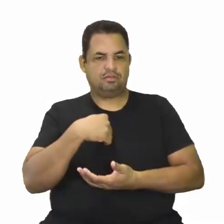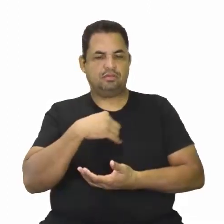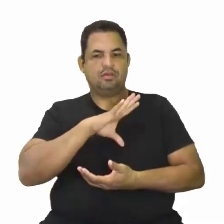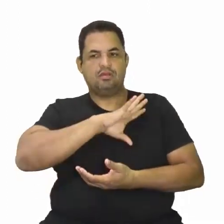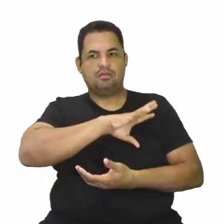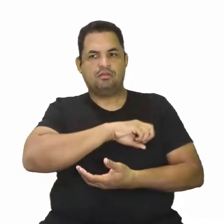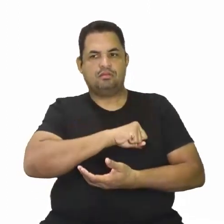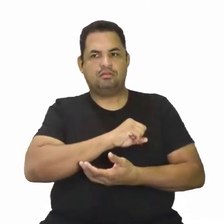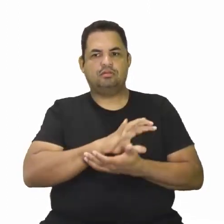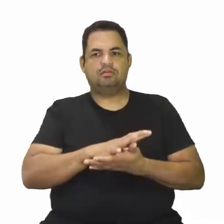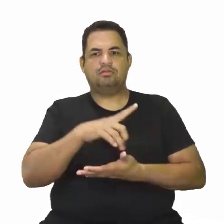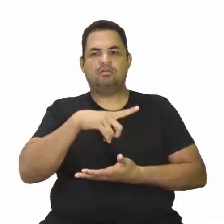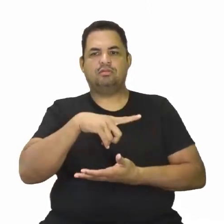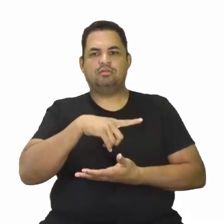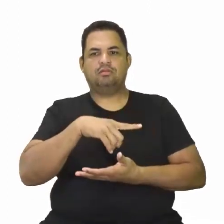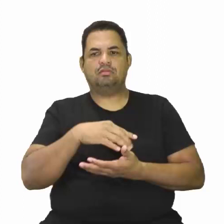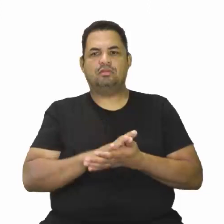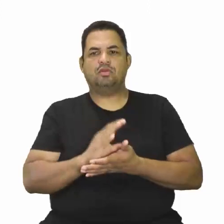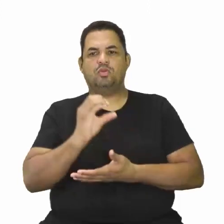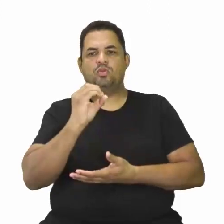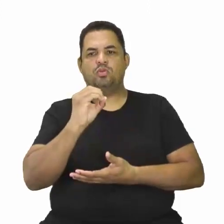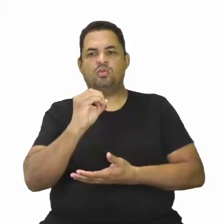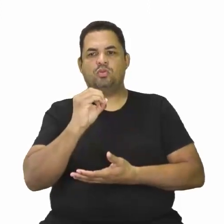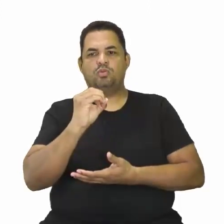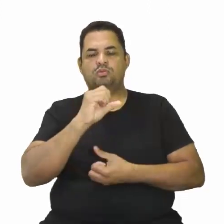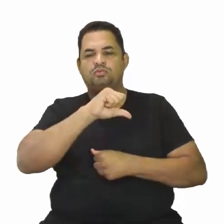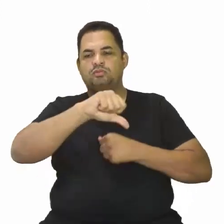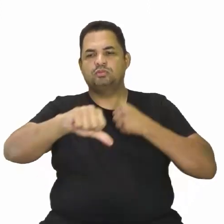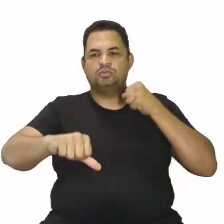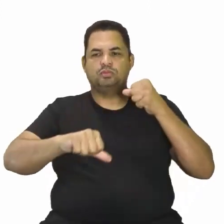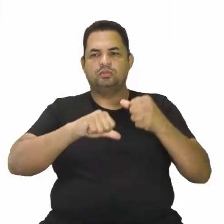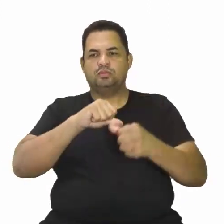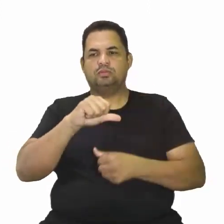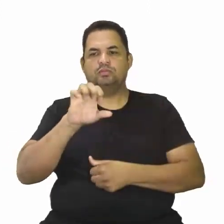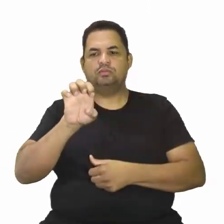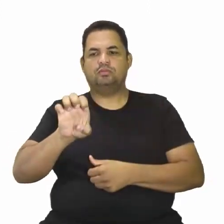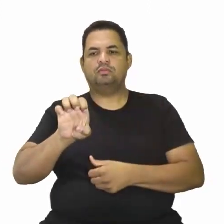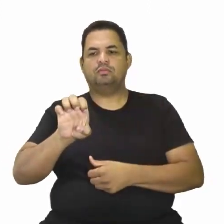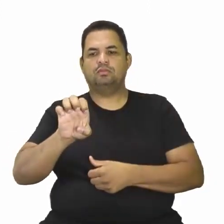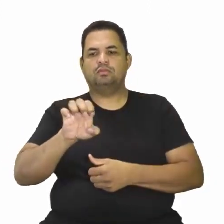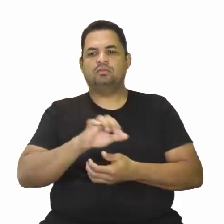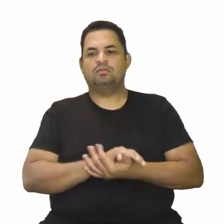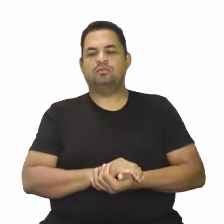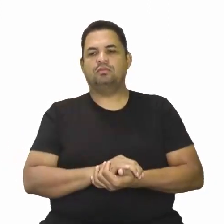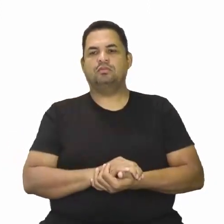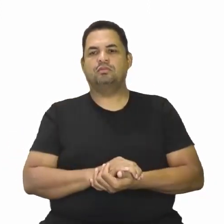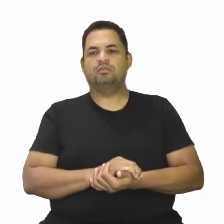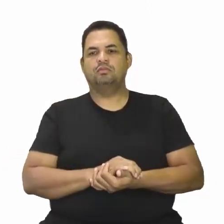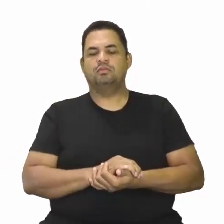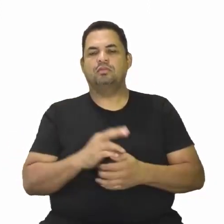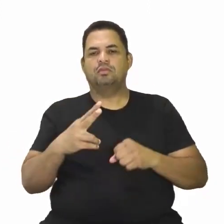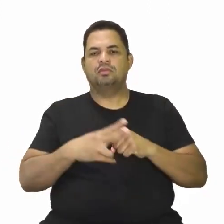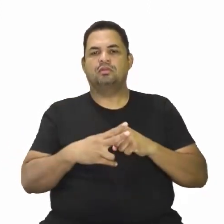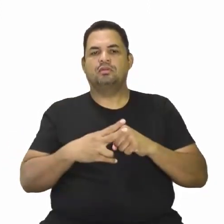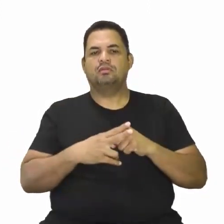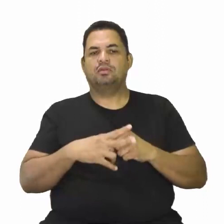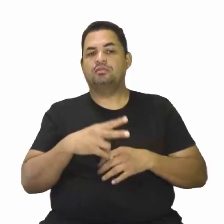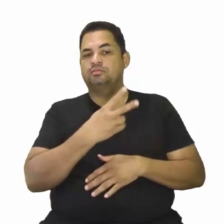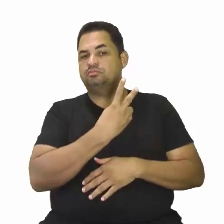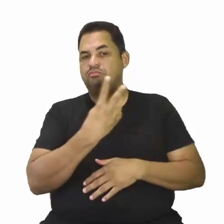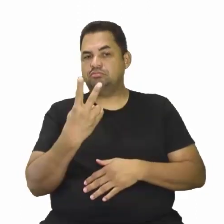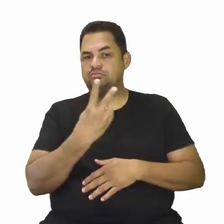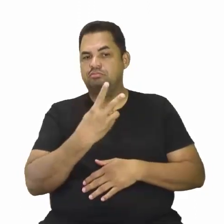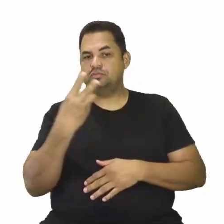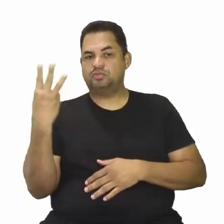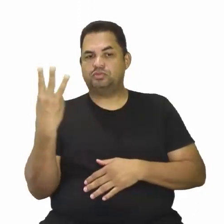amo, aonde tem o será trocado pelo e. E nos verbos da segunda e